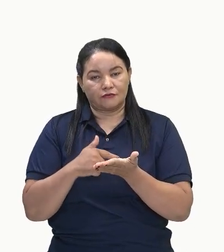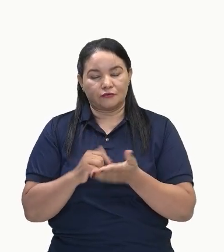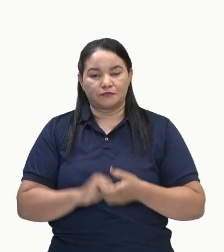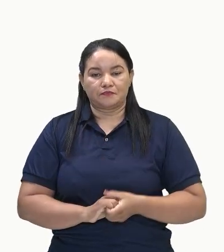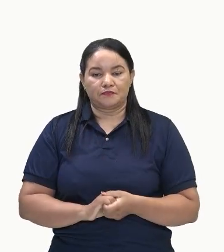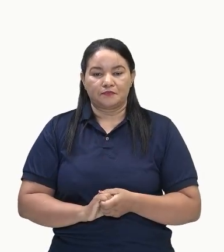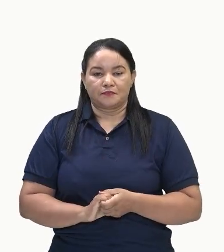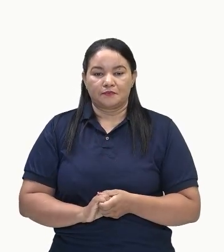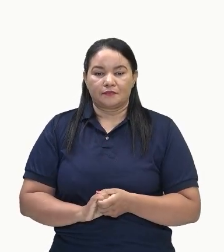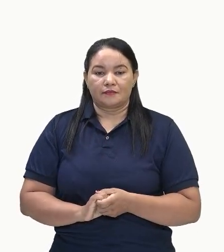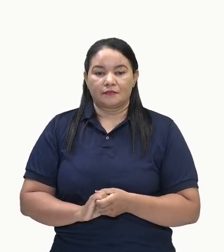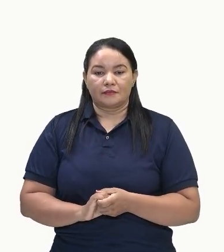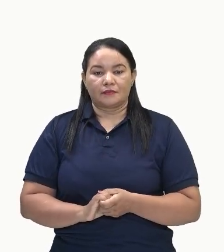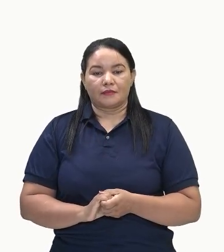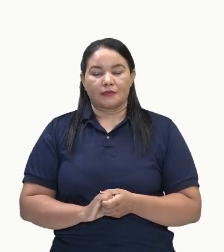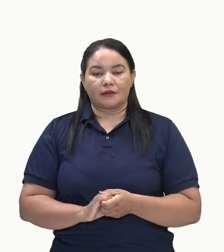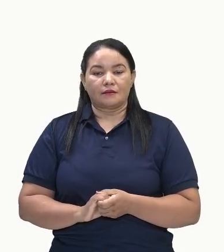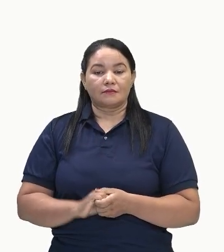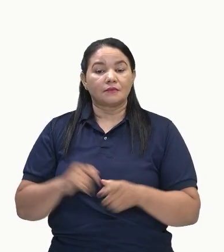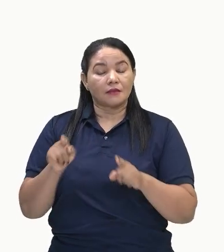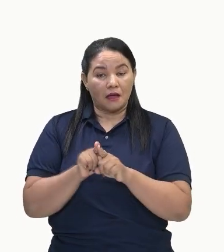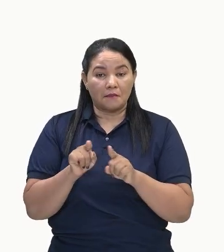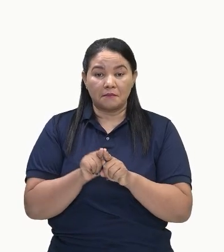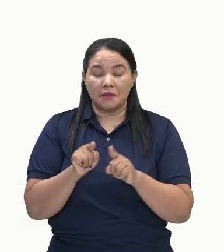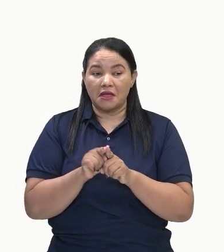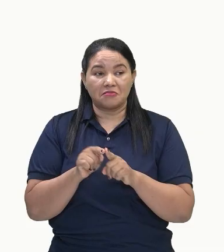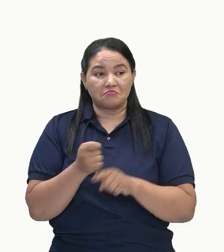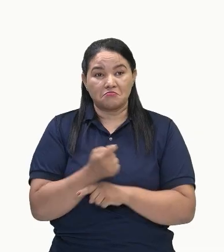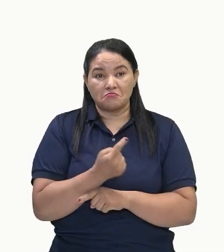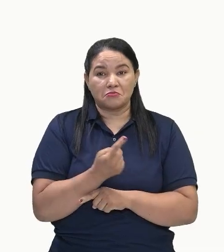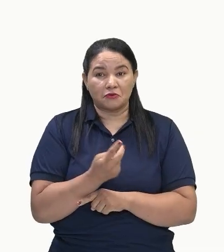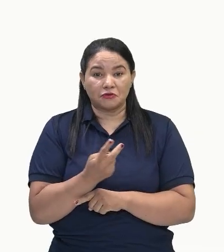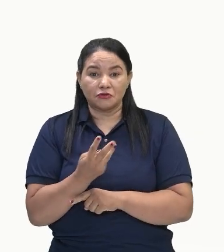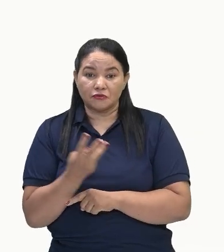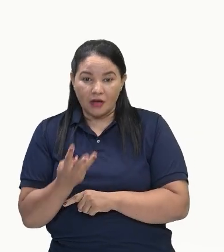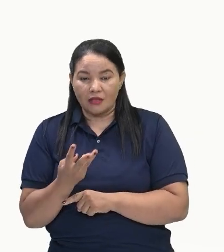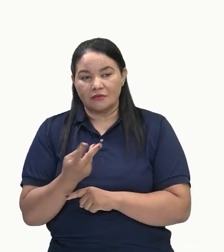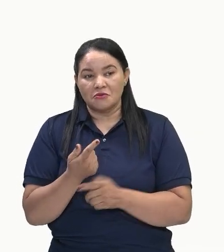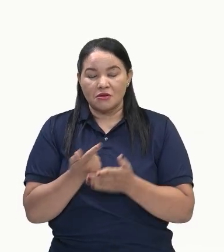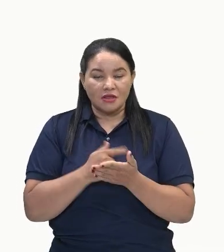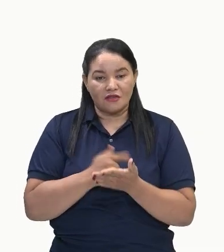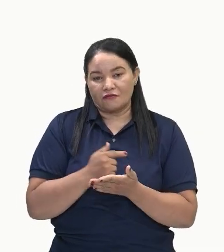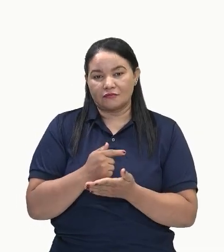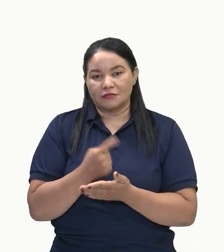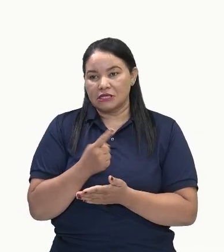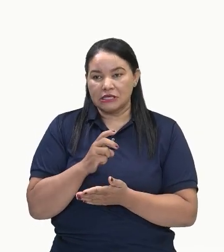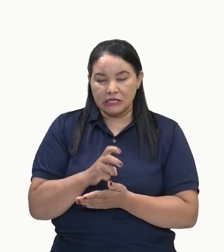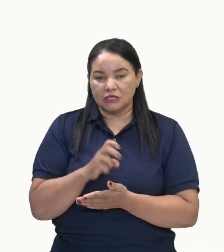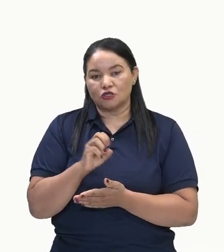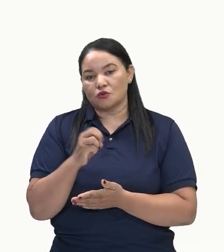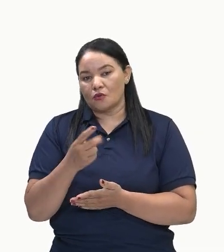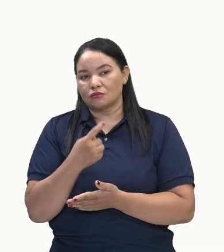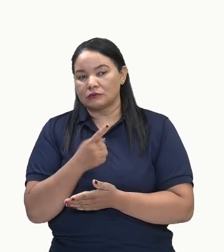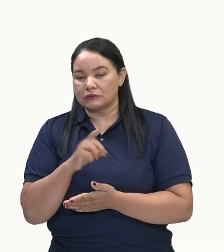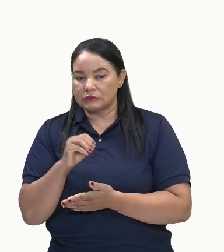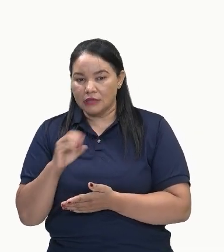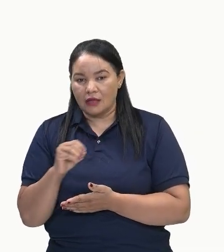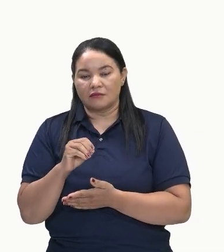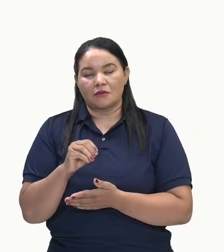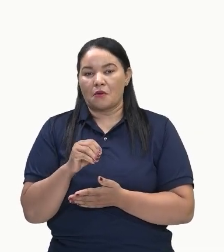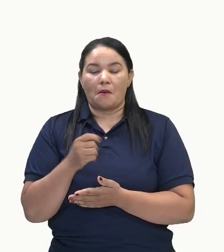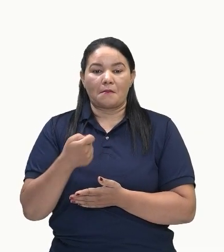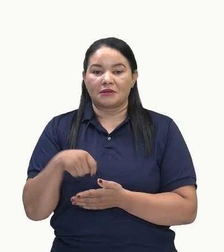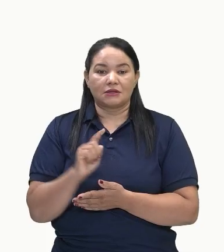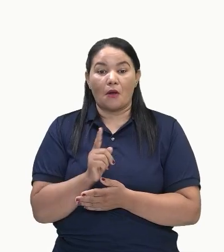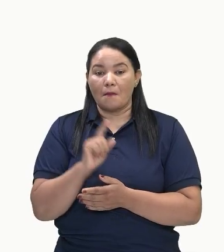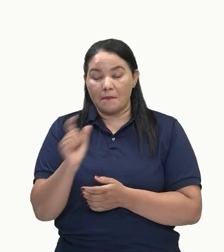há muitos livros, olha só. Também não quero contar a quantidade de livros. Eu tenho 15 livros, tenho 100 livros. Então, eu utilizo many, que